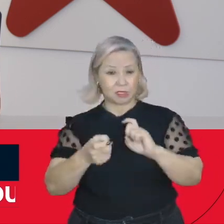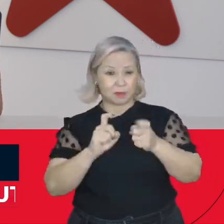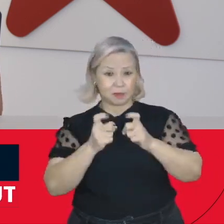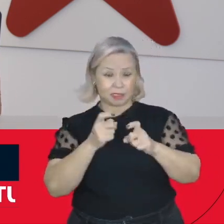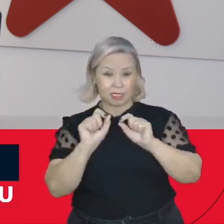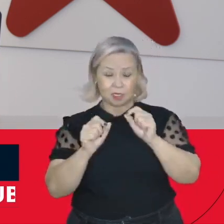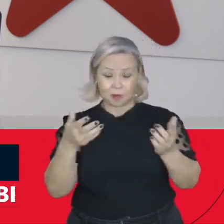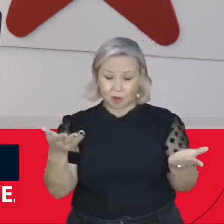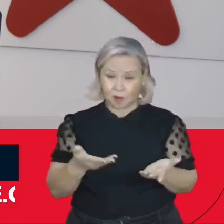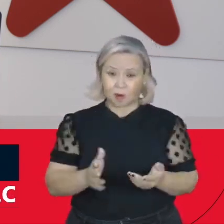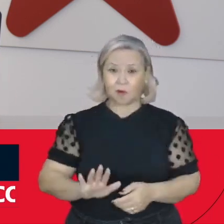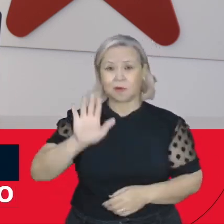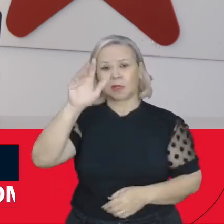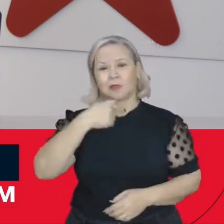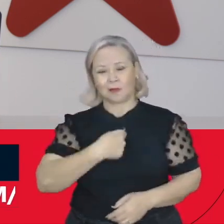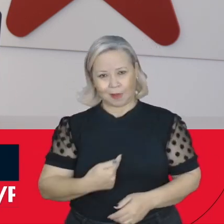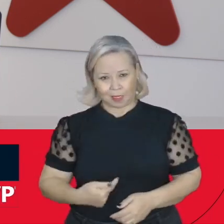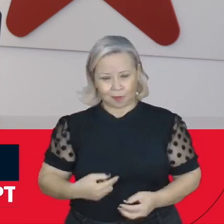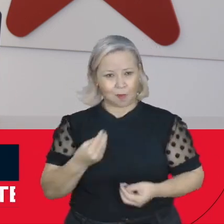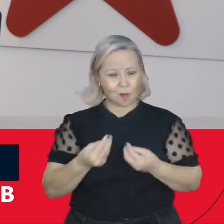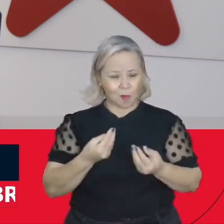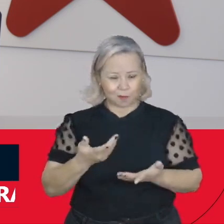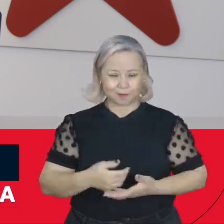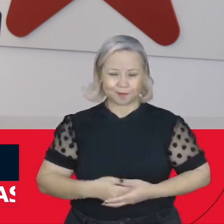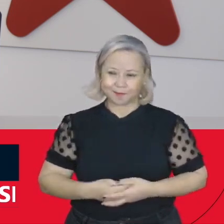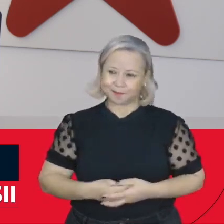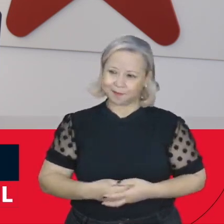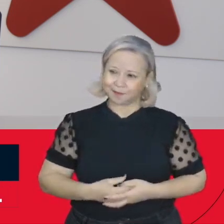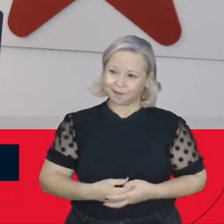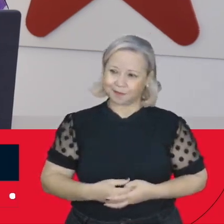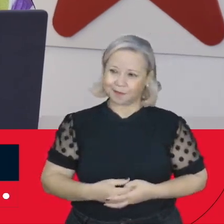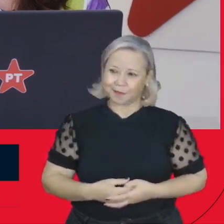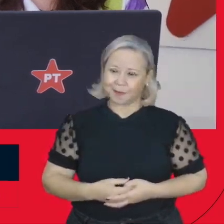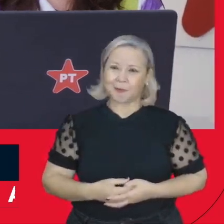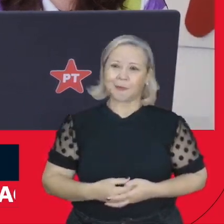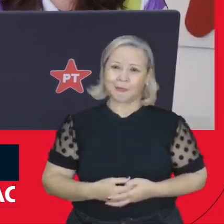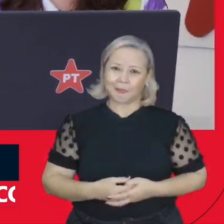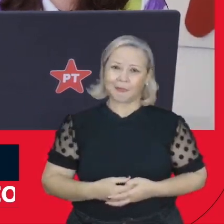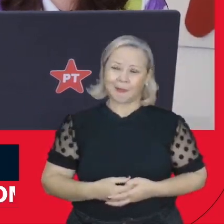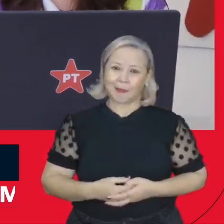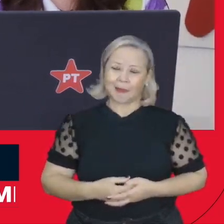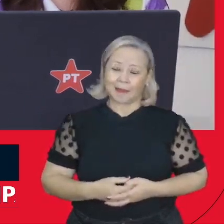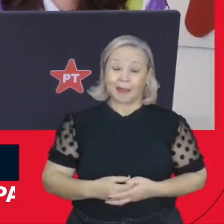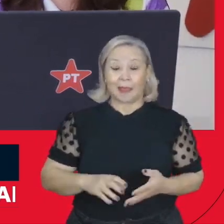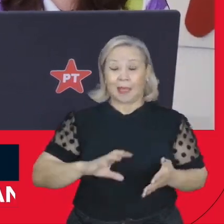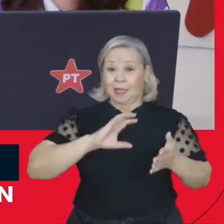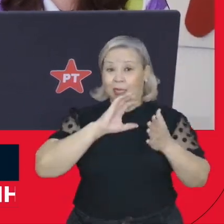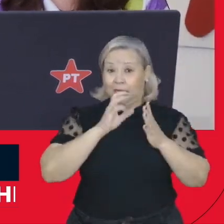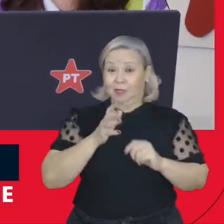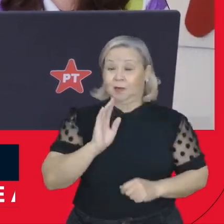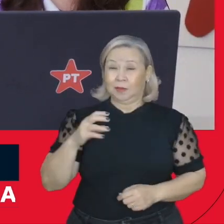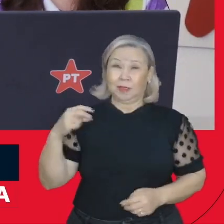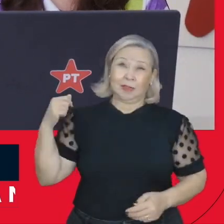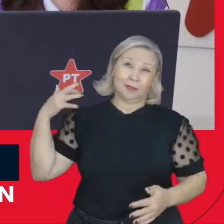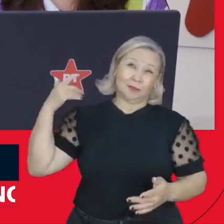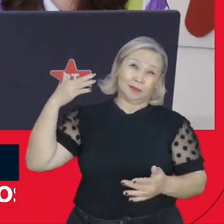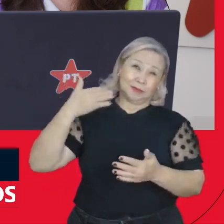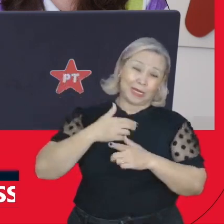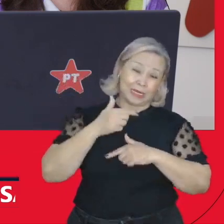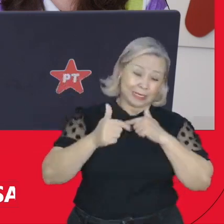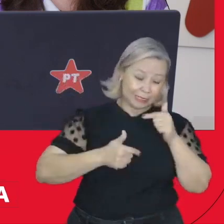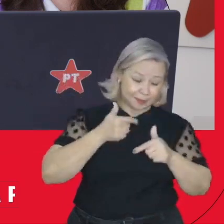muito bem essas gestões, acompanhou de perto. Eu queria saber qual é o tamanho do desafio de carregar esse legado e o tamanho